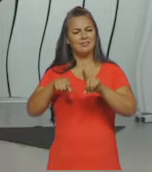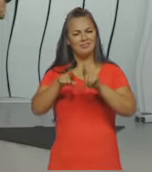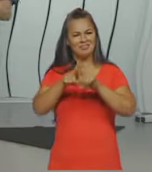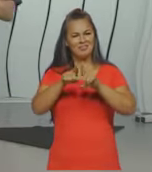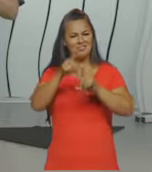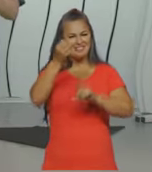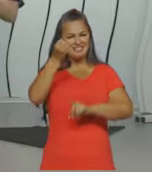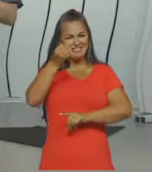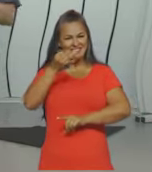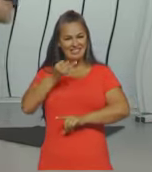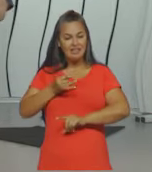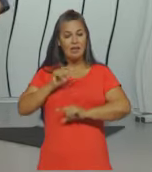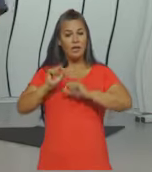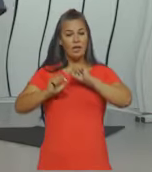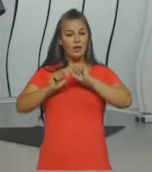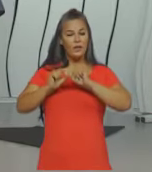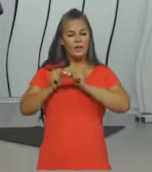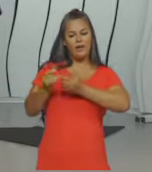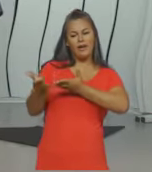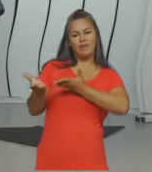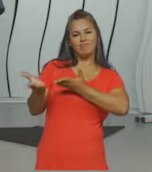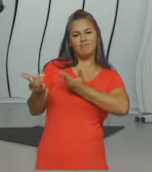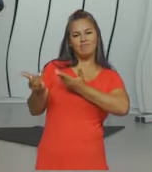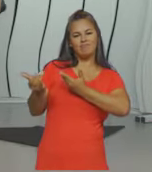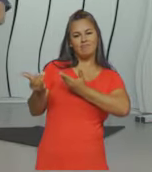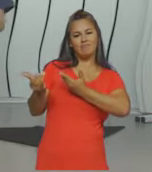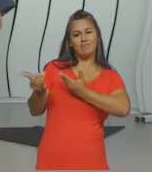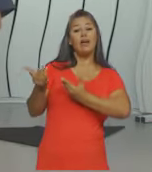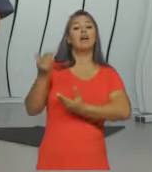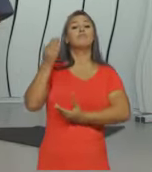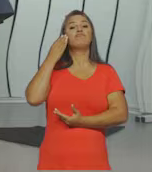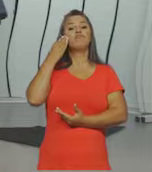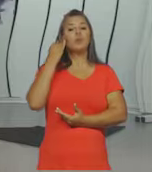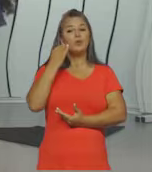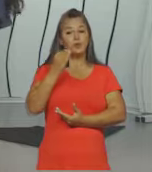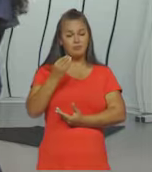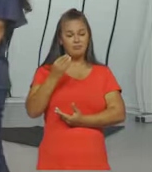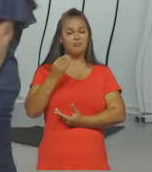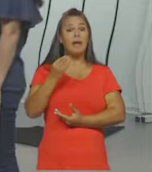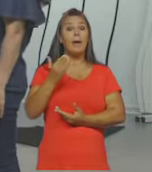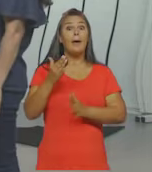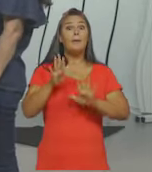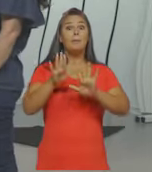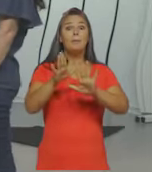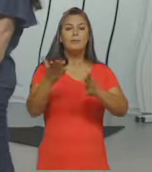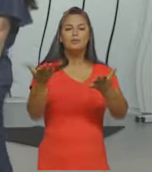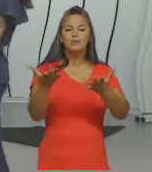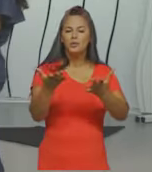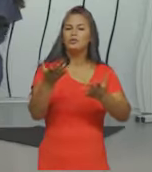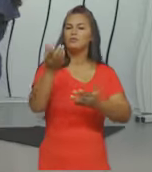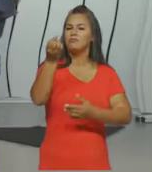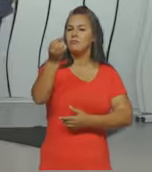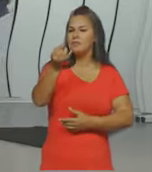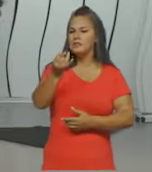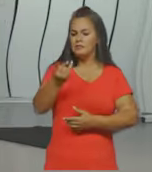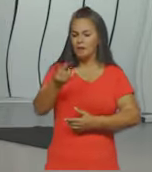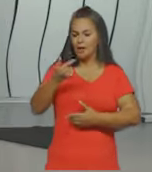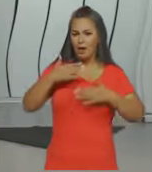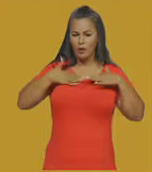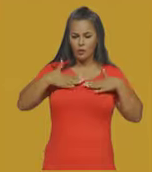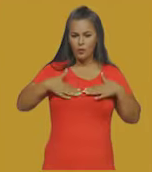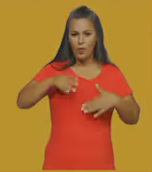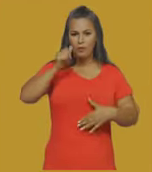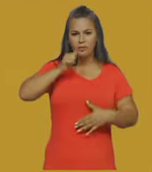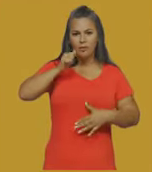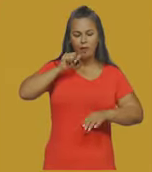mudança. Então hoje eu vou focar na mudança que ocorre no corpo feminino, tá? Das meninas.